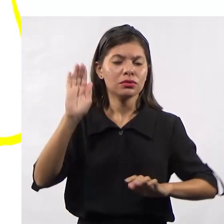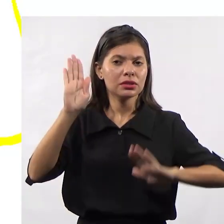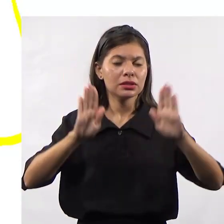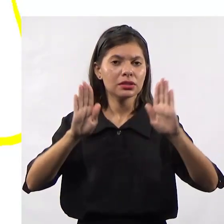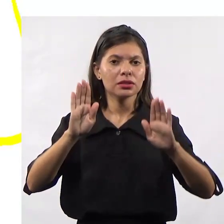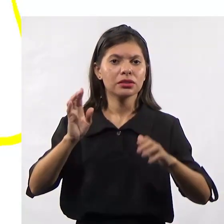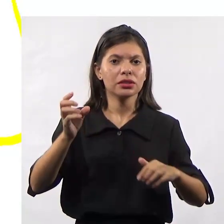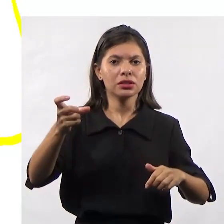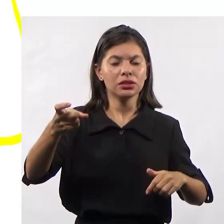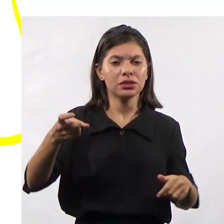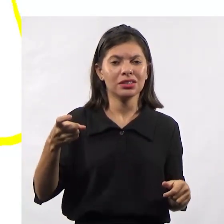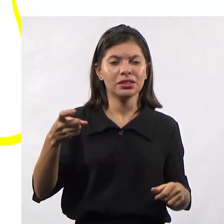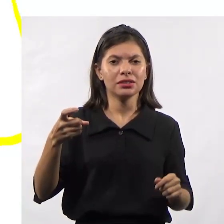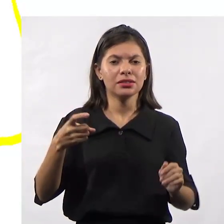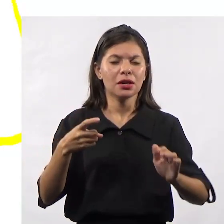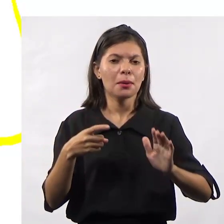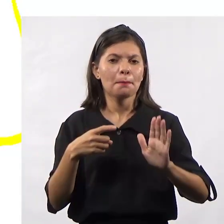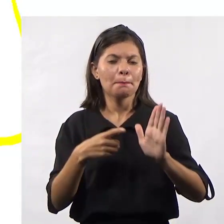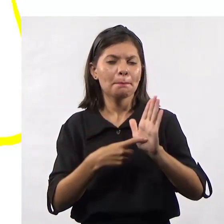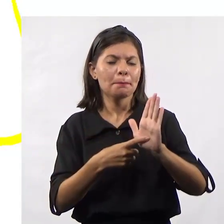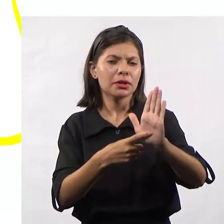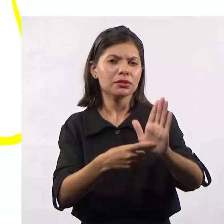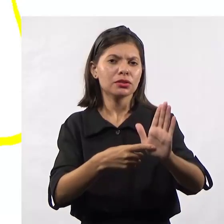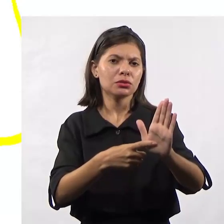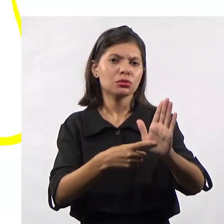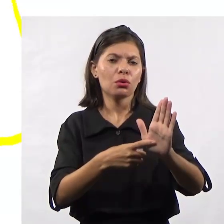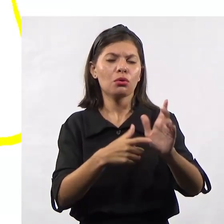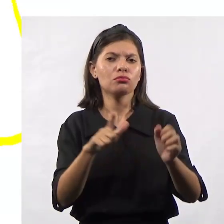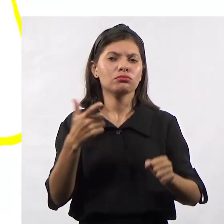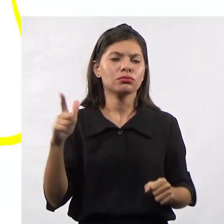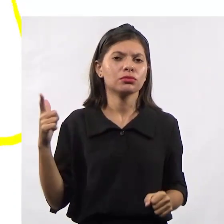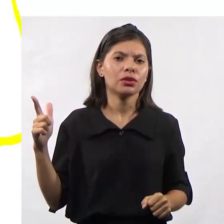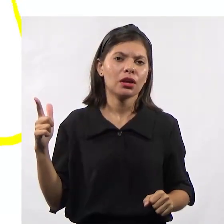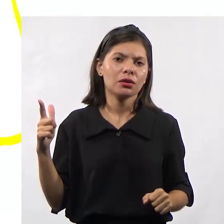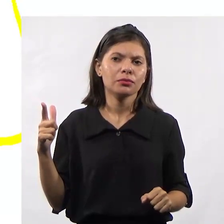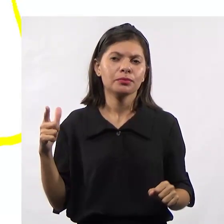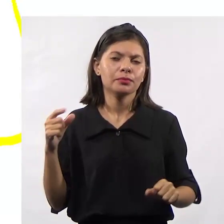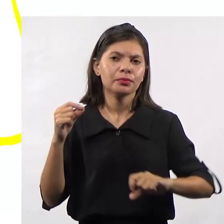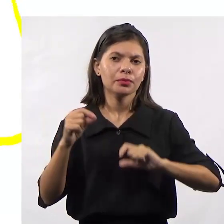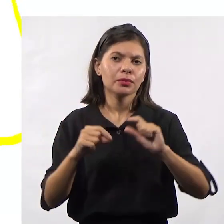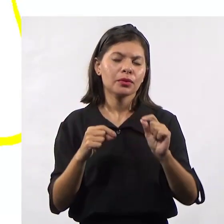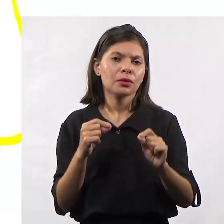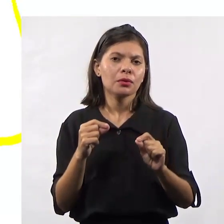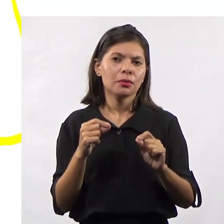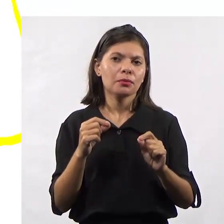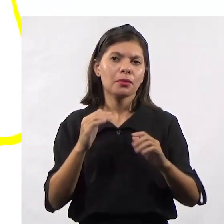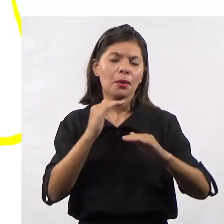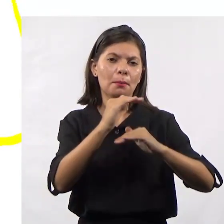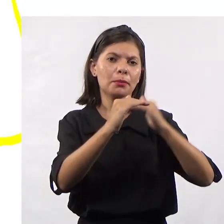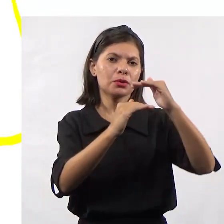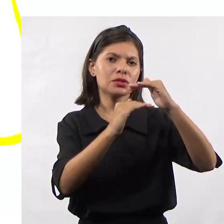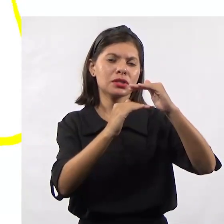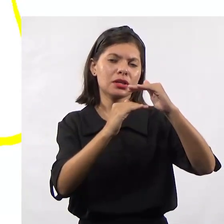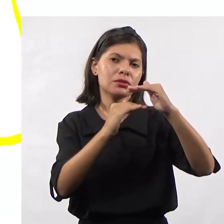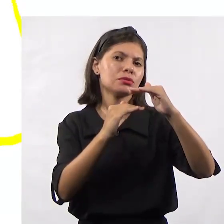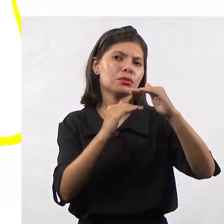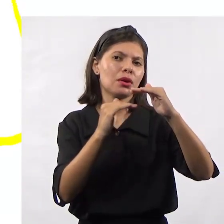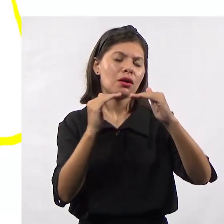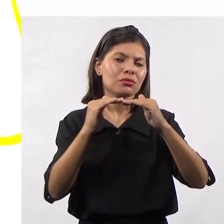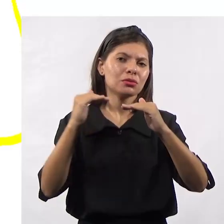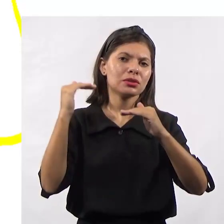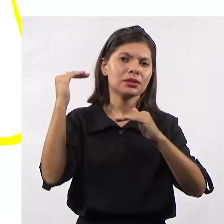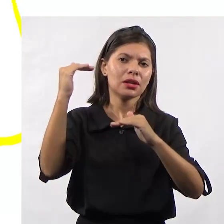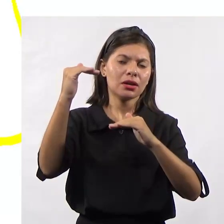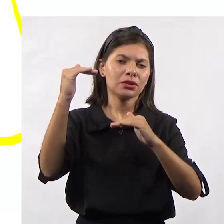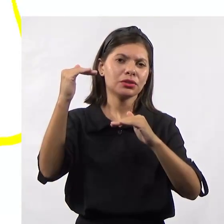o licitante X, ninguém apresentou recurso, aí o processo então vai ser encaminhado à autoridade superior, que pode pedir